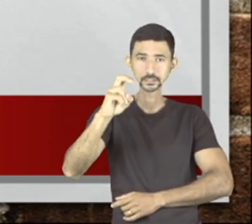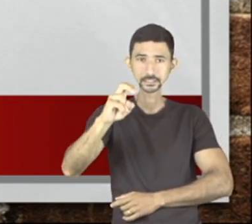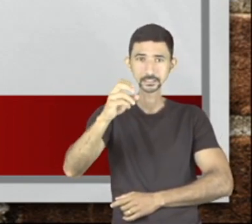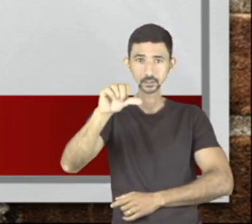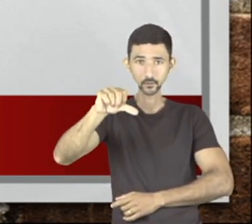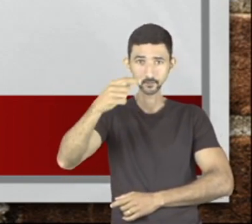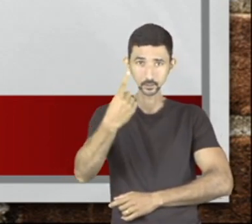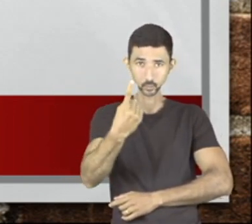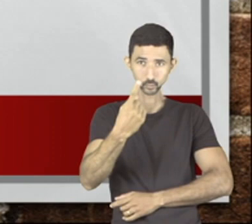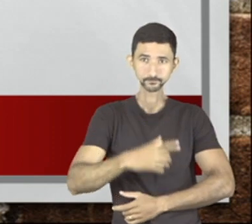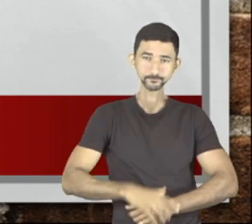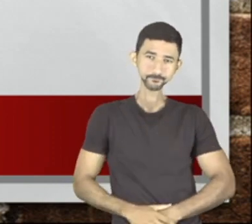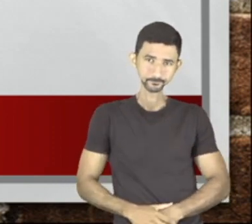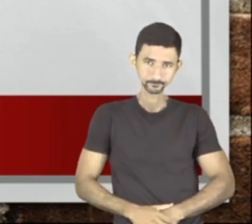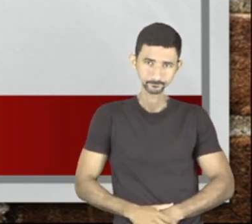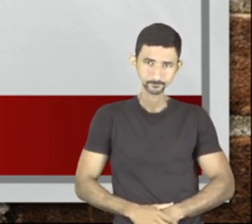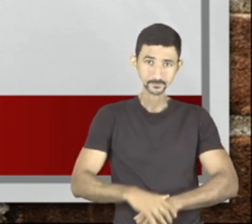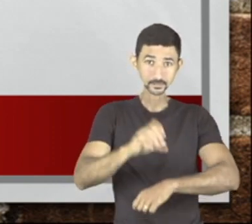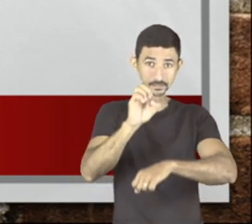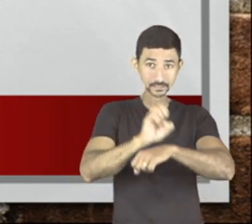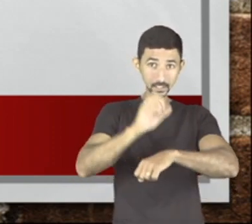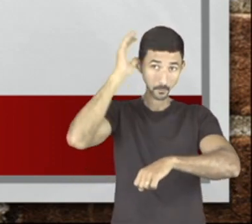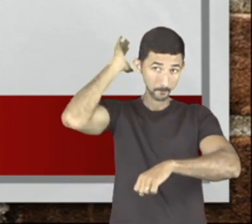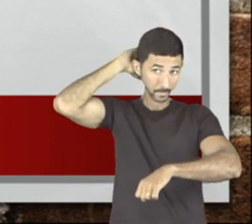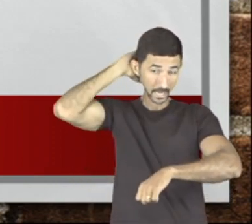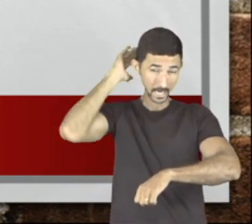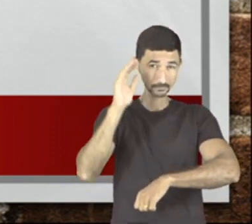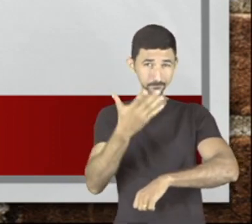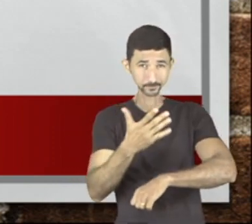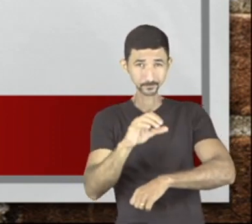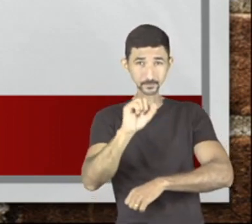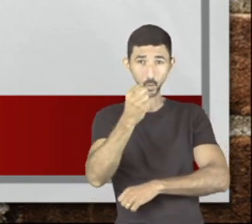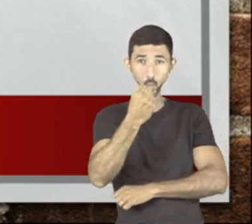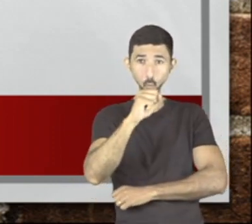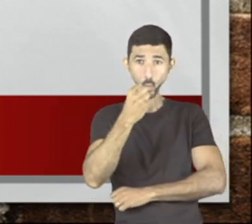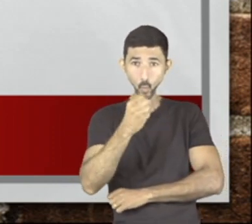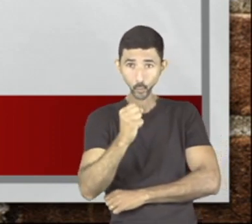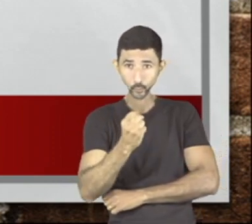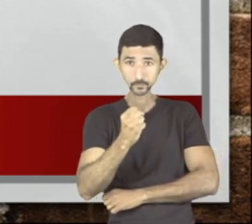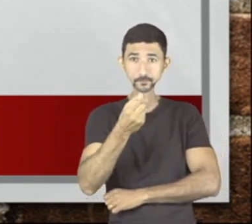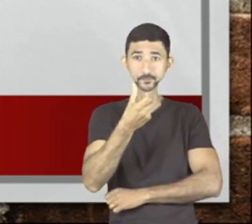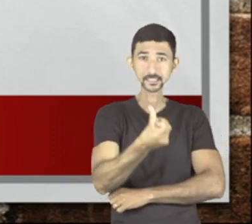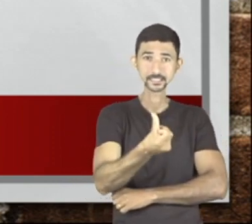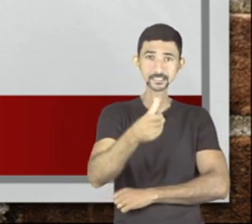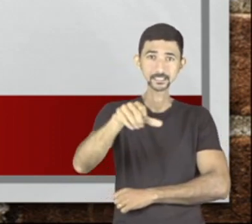18.672.591 habitantes. E o estado do Pará está com uma população de